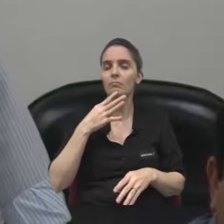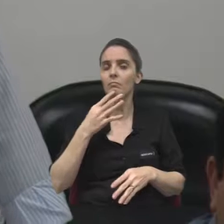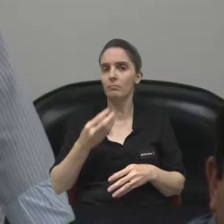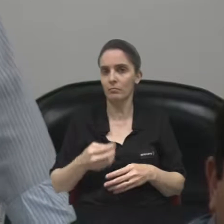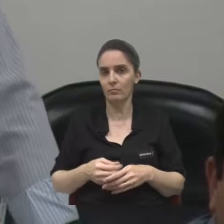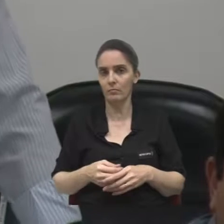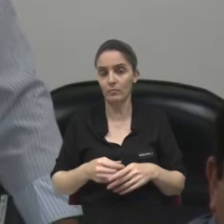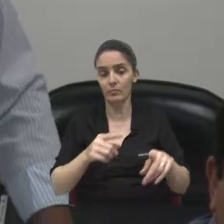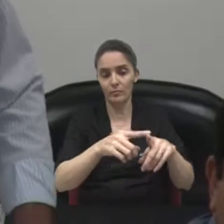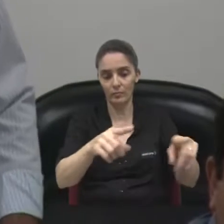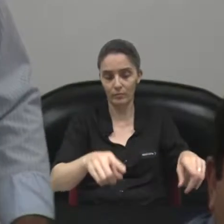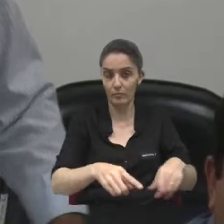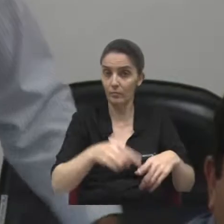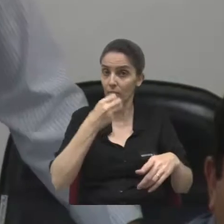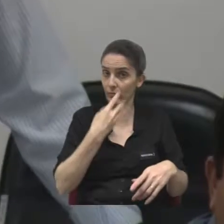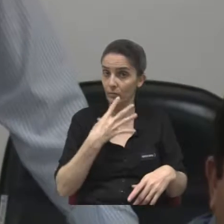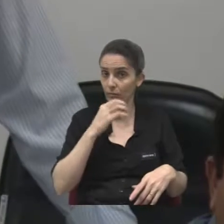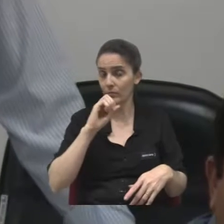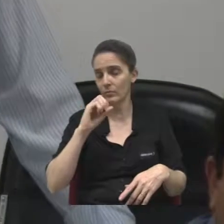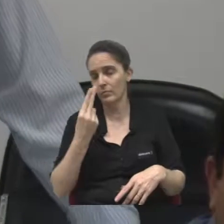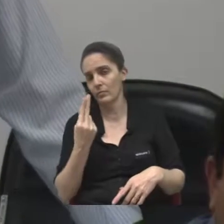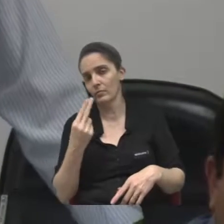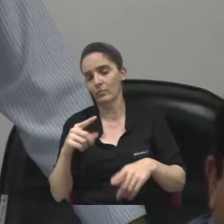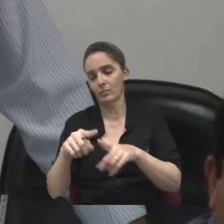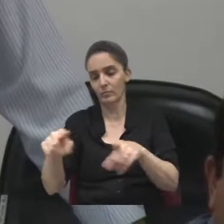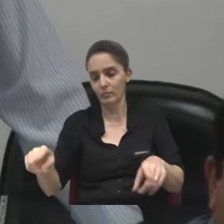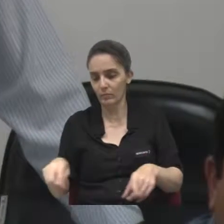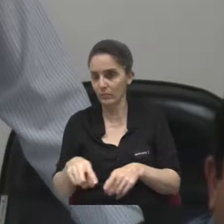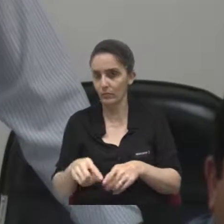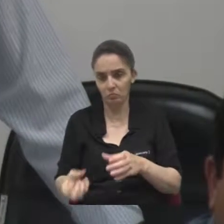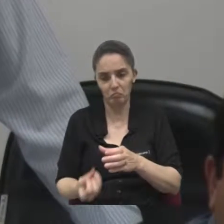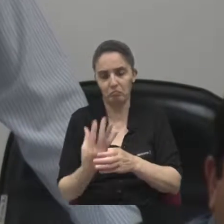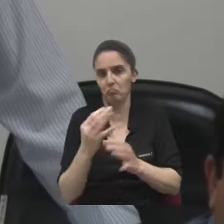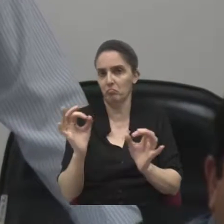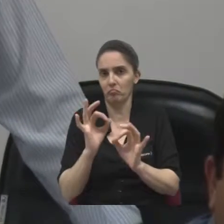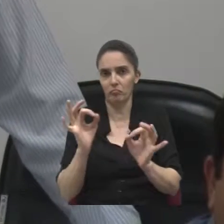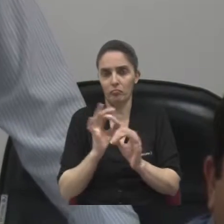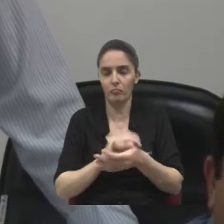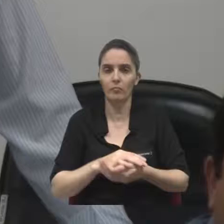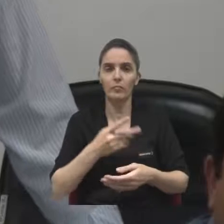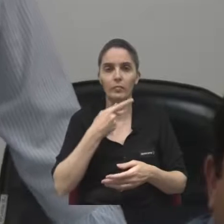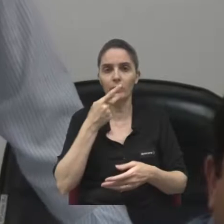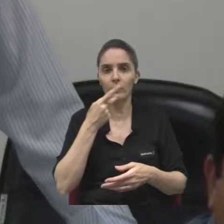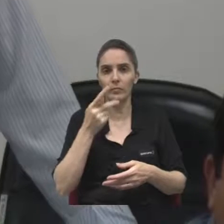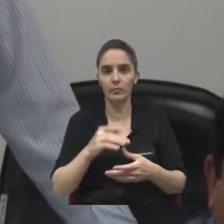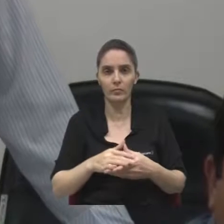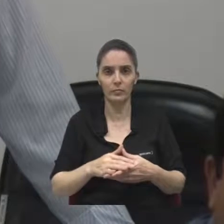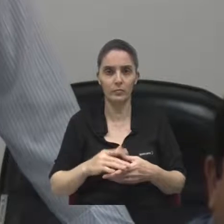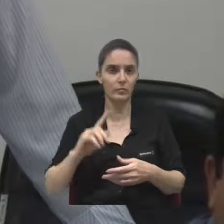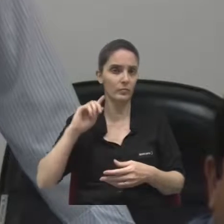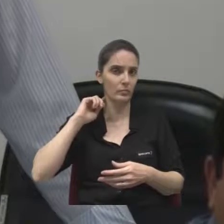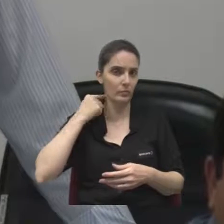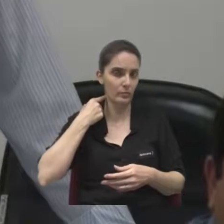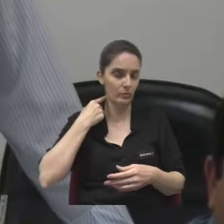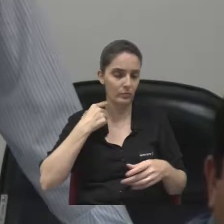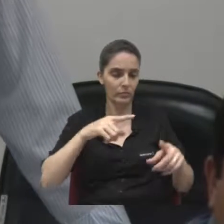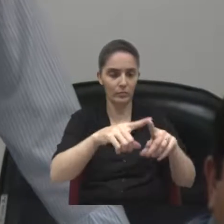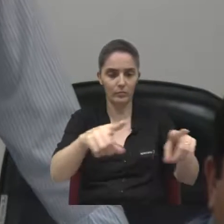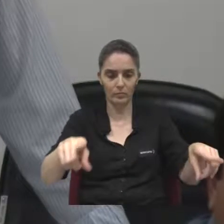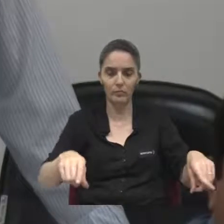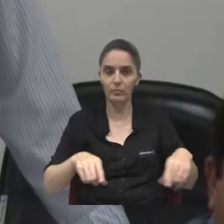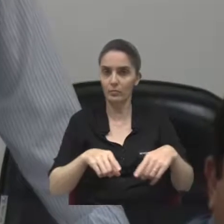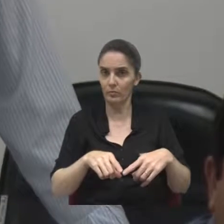produtiva. Outra coisa, fala em degradação e poluição do terreno. A